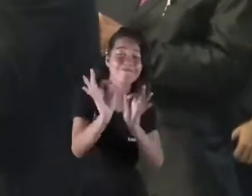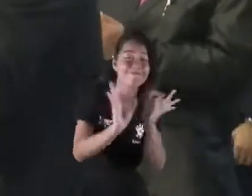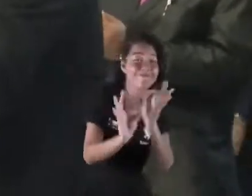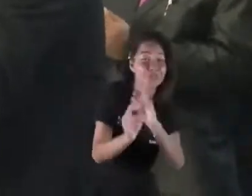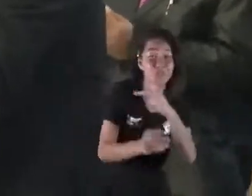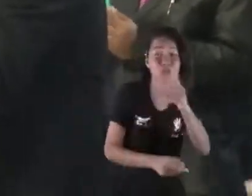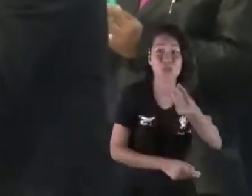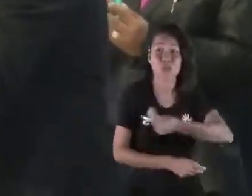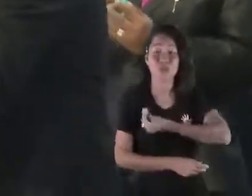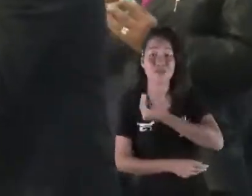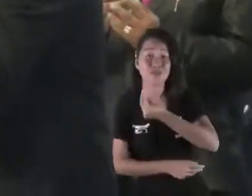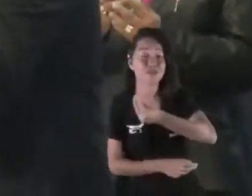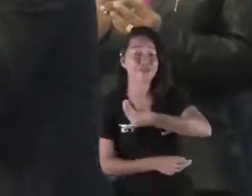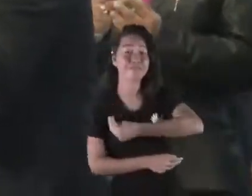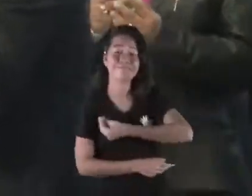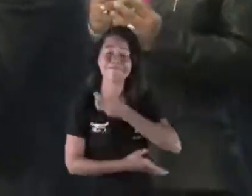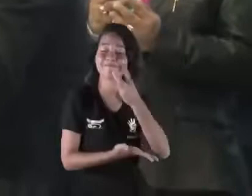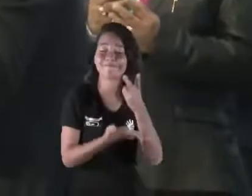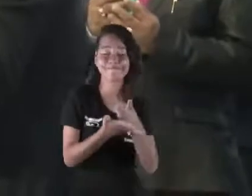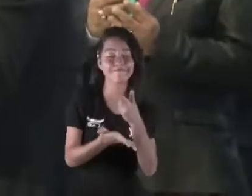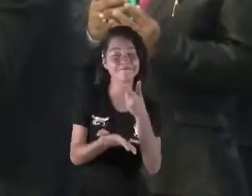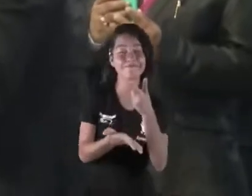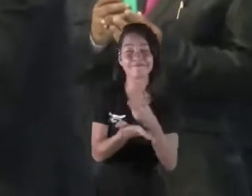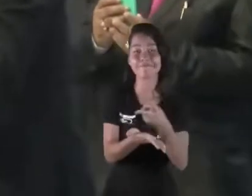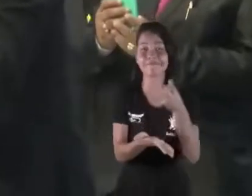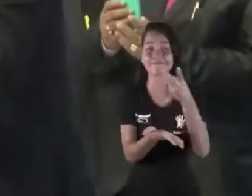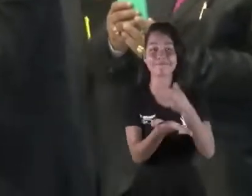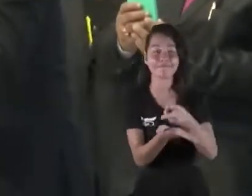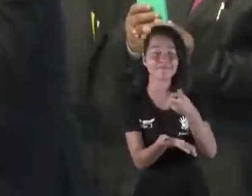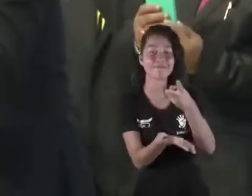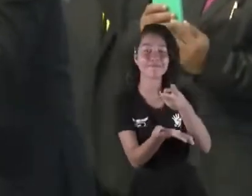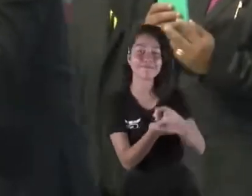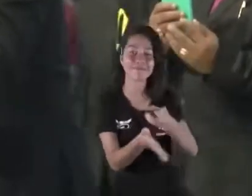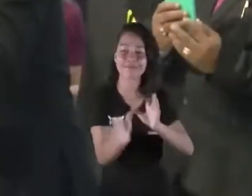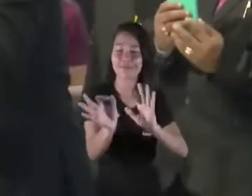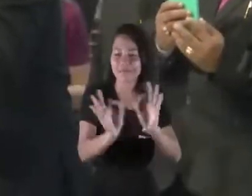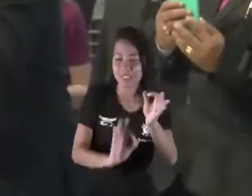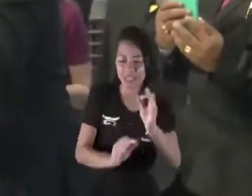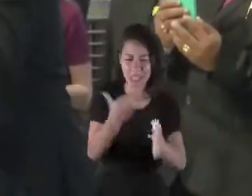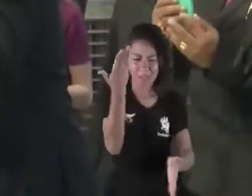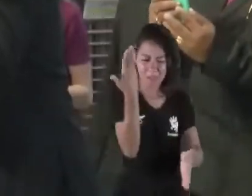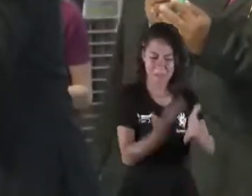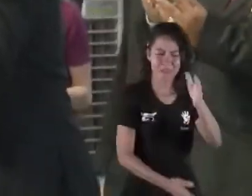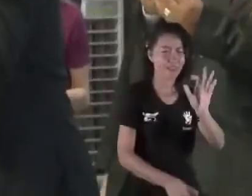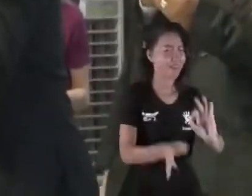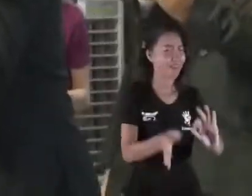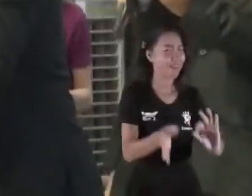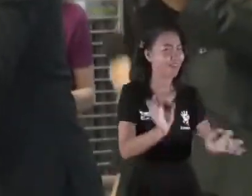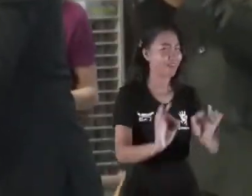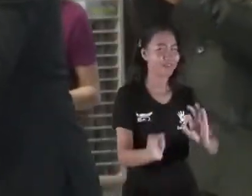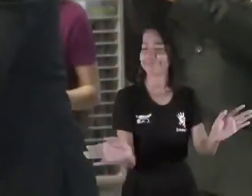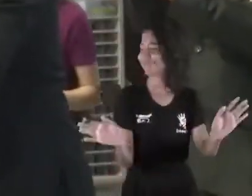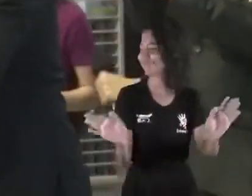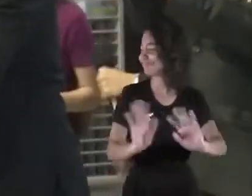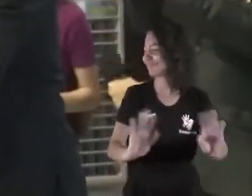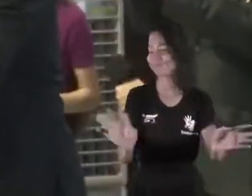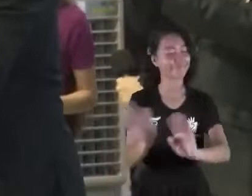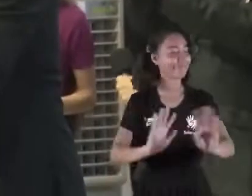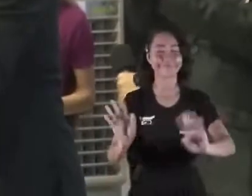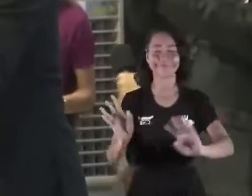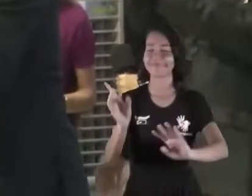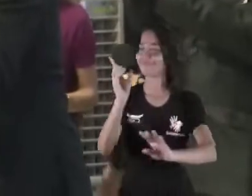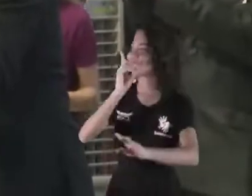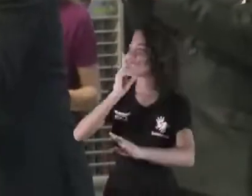78. Cadê a 79? Me dê mais 2 minutos e a gente passa